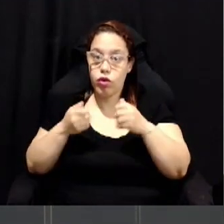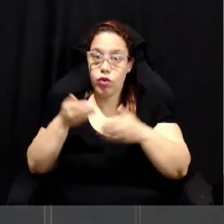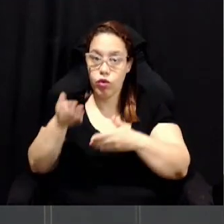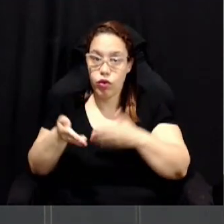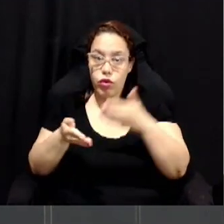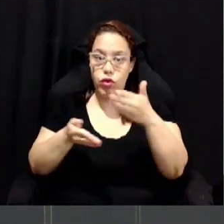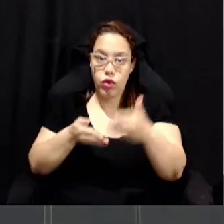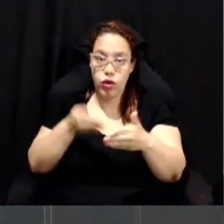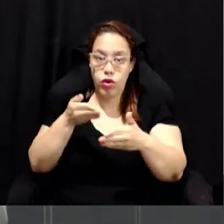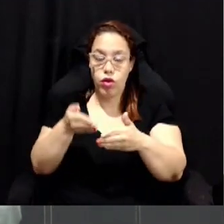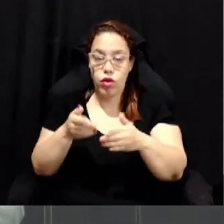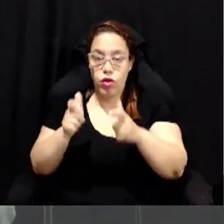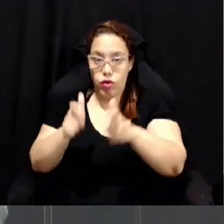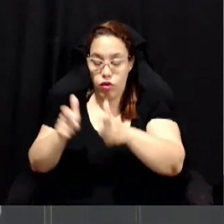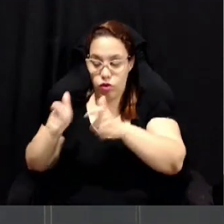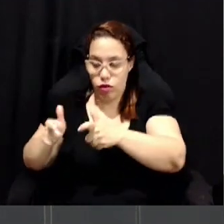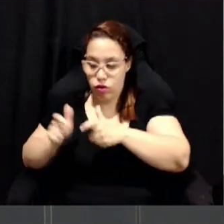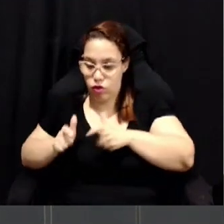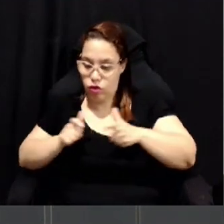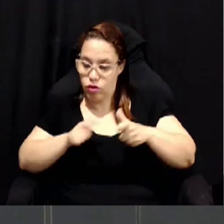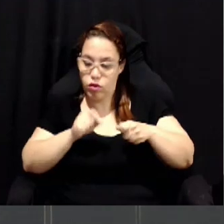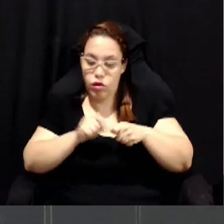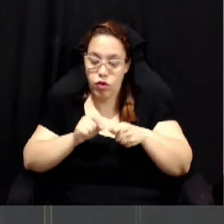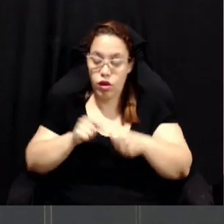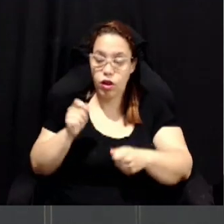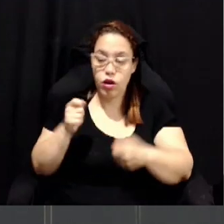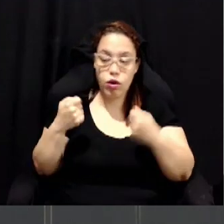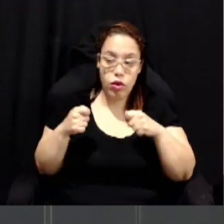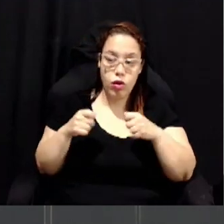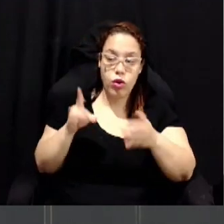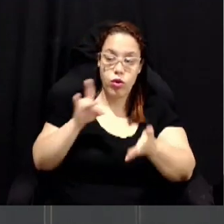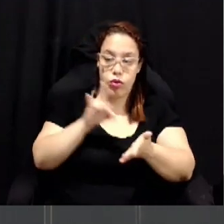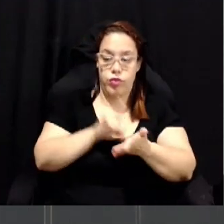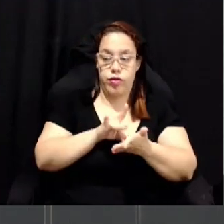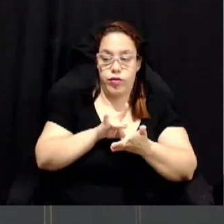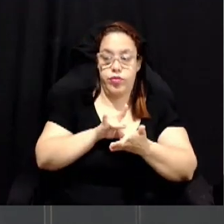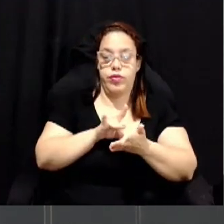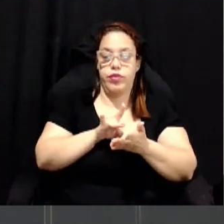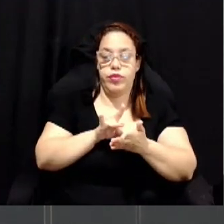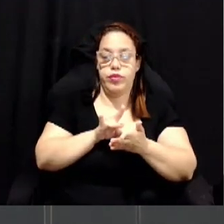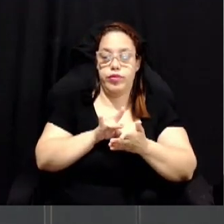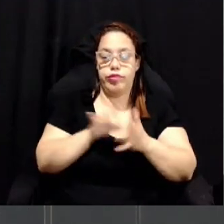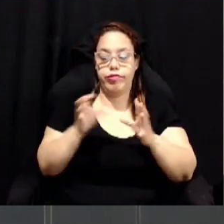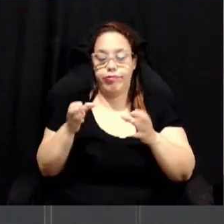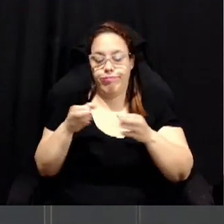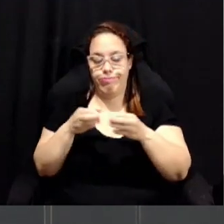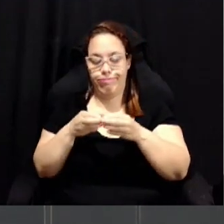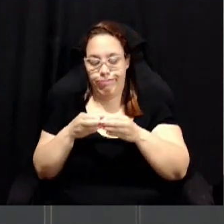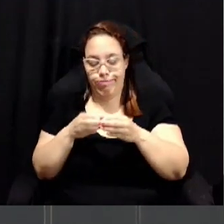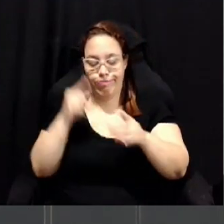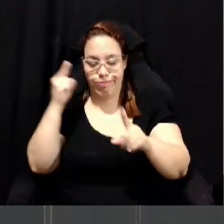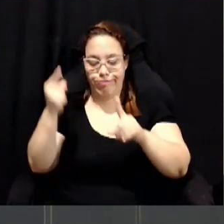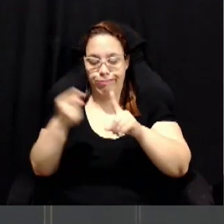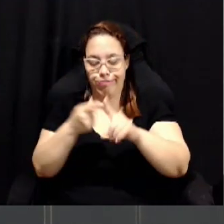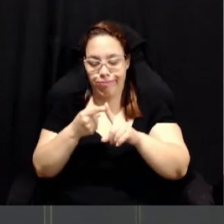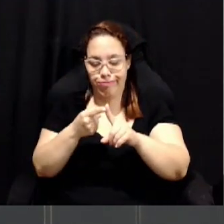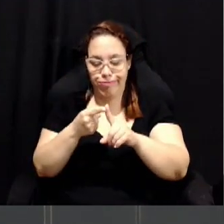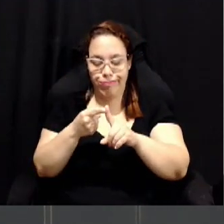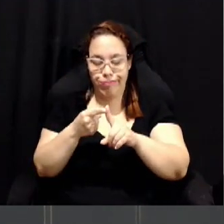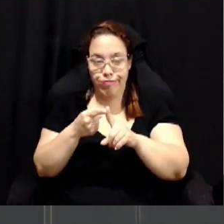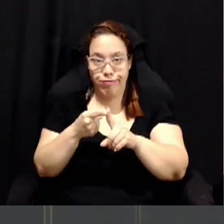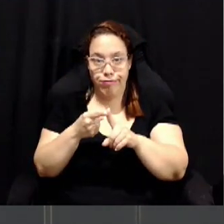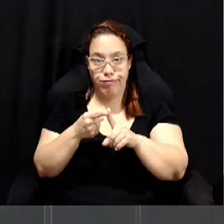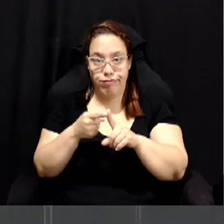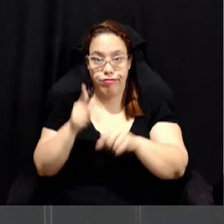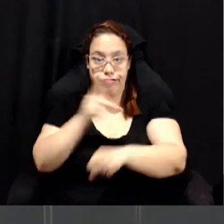seu quadrado e cada um fazer a sua função para que de forma conjunta se atinja os objetivos, tanto clínicos quanto pedagógicos.